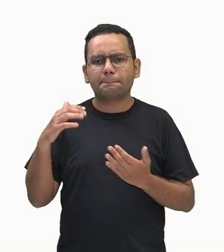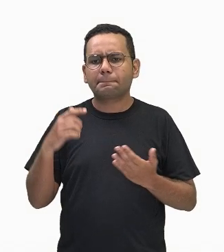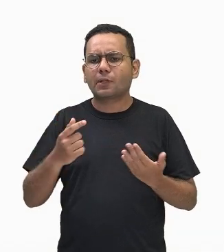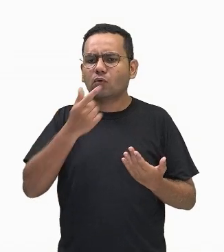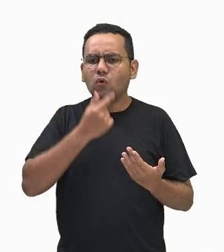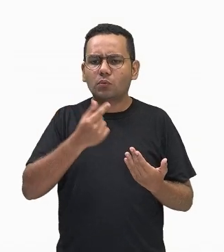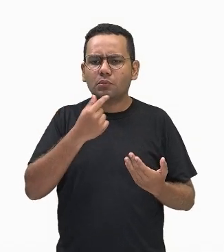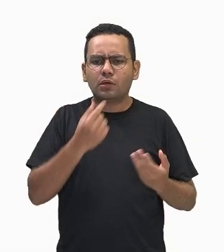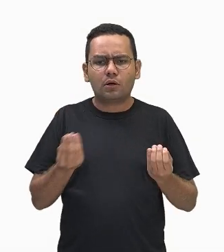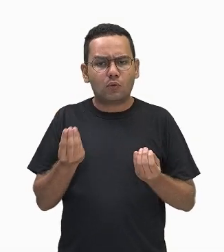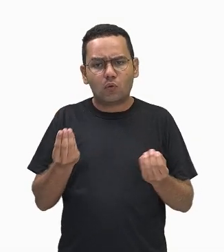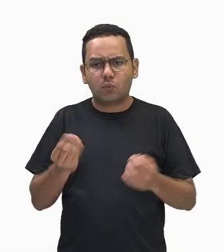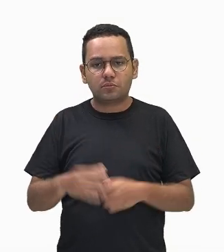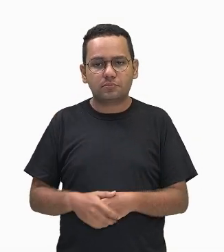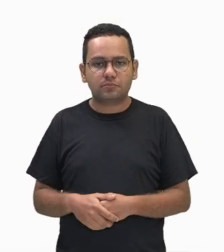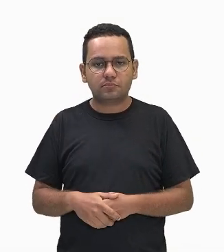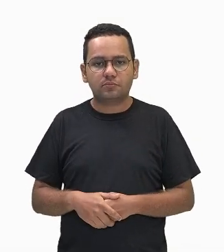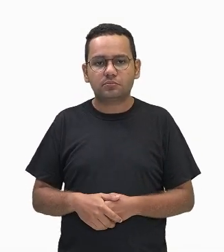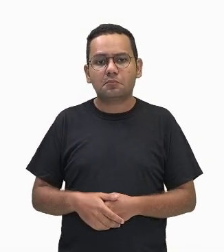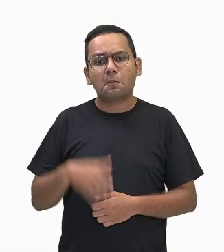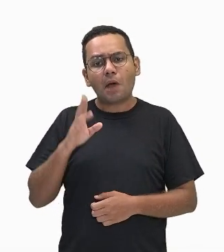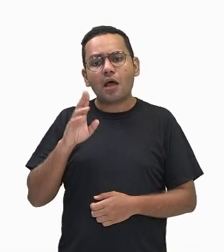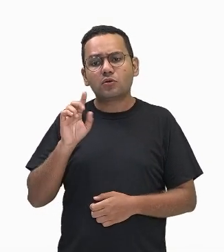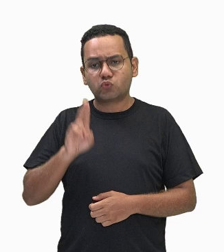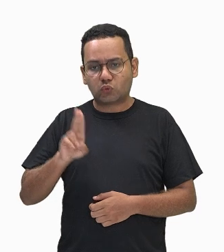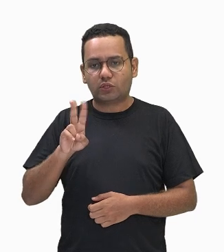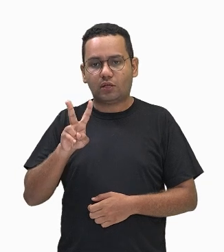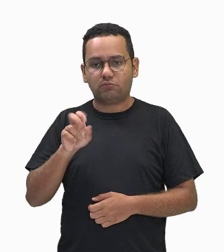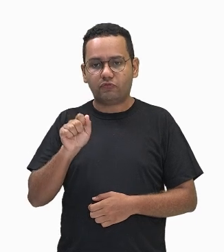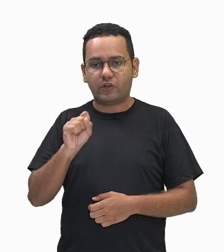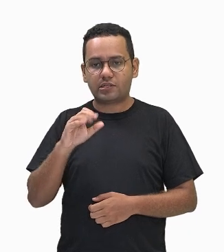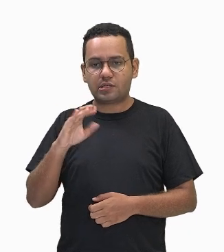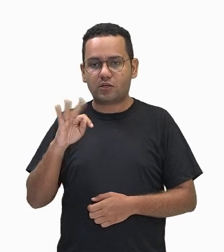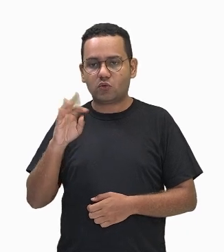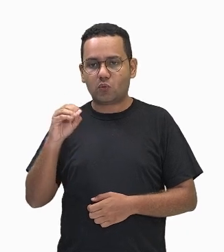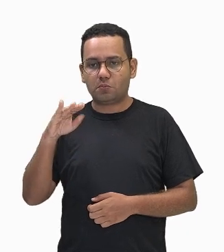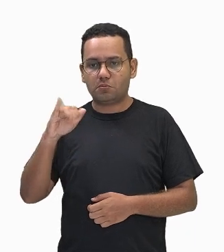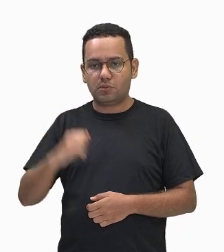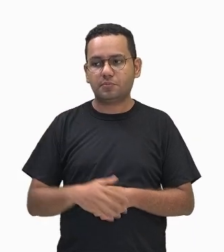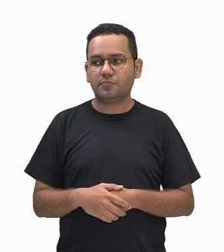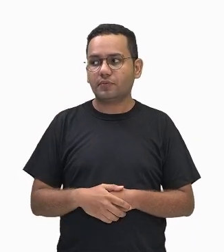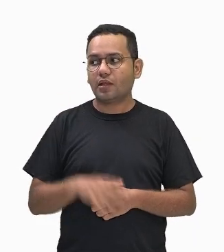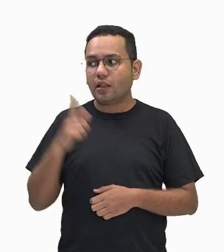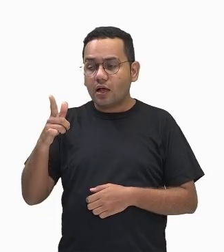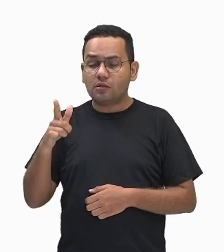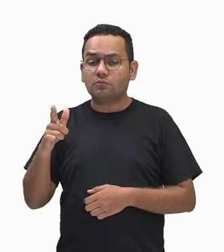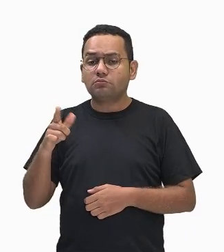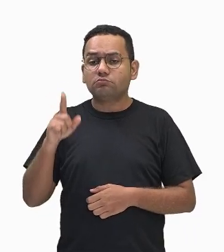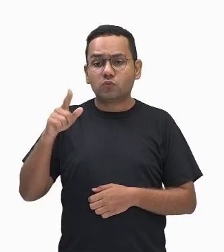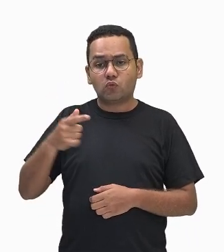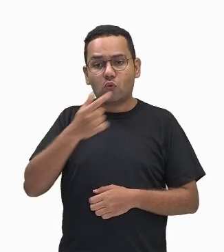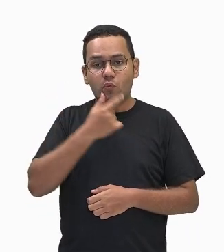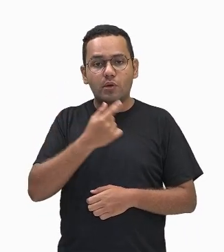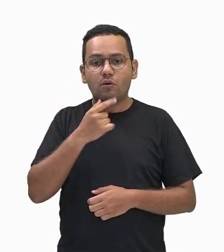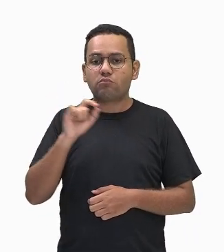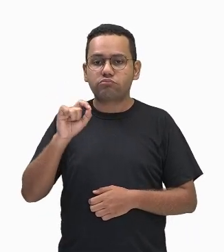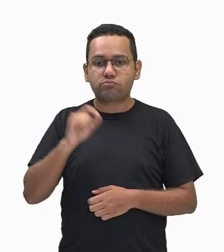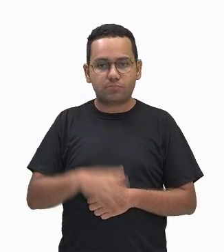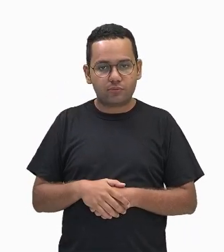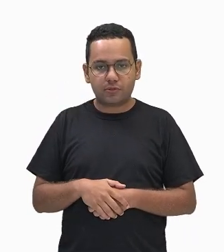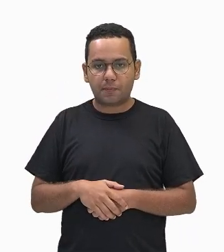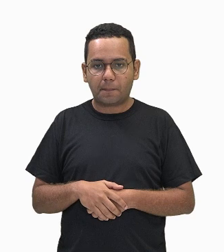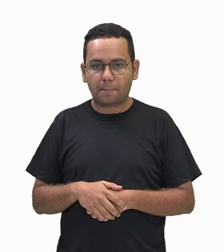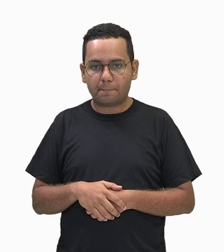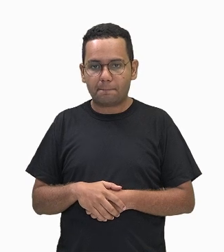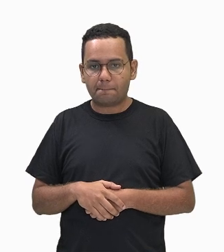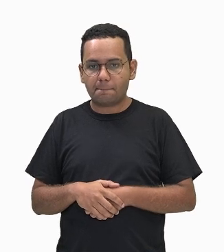acontece? O processo mais realizado é a vasectomia. É um procedimento que garante a interrupção do vaso